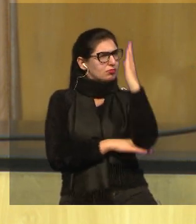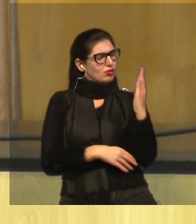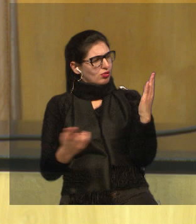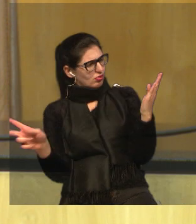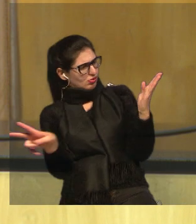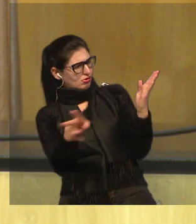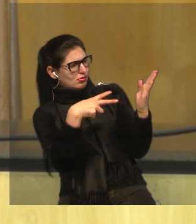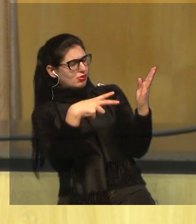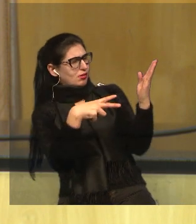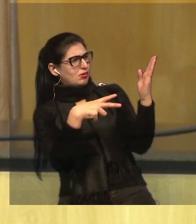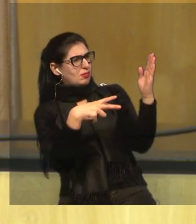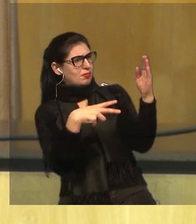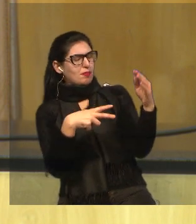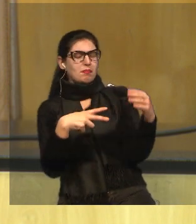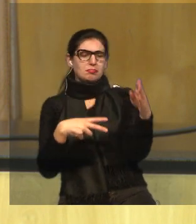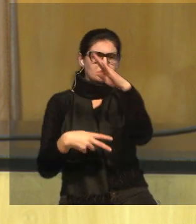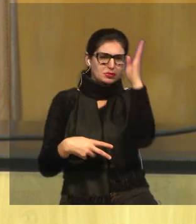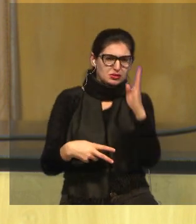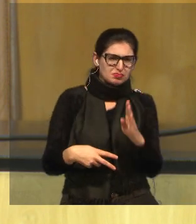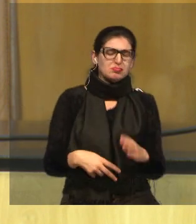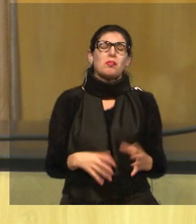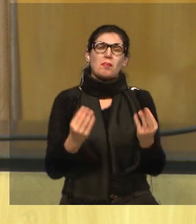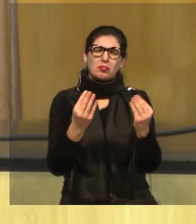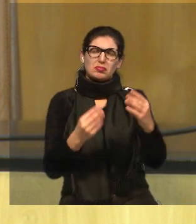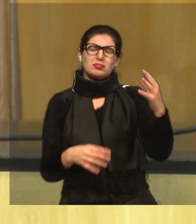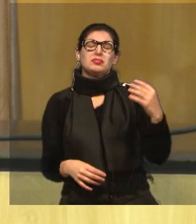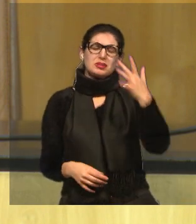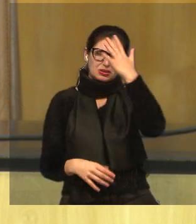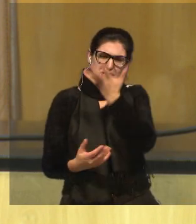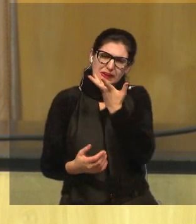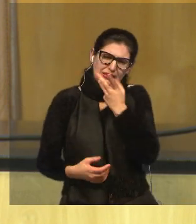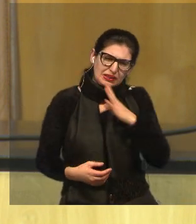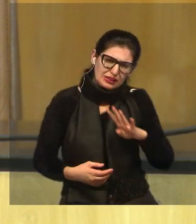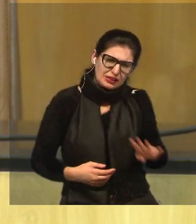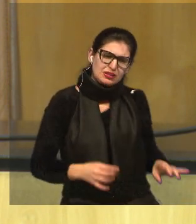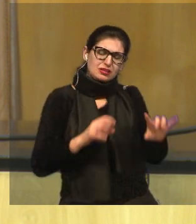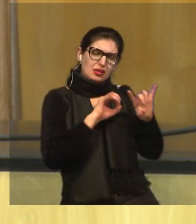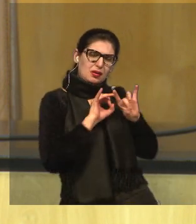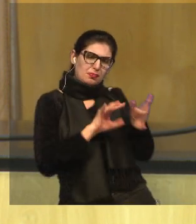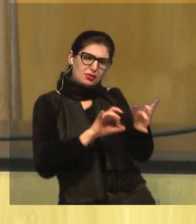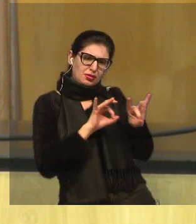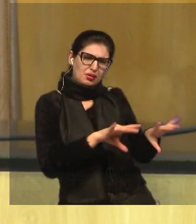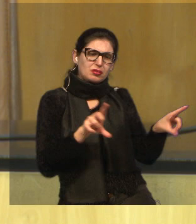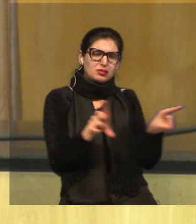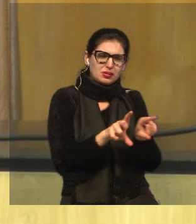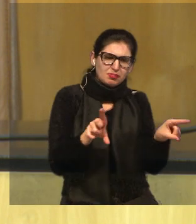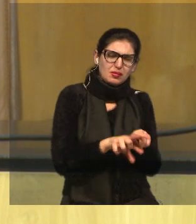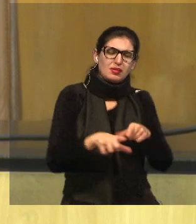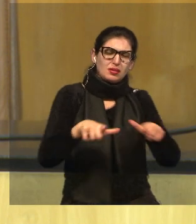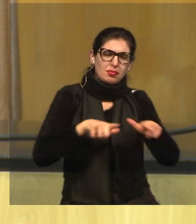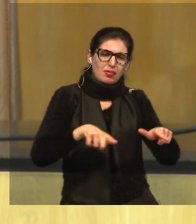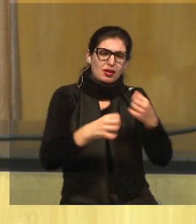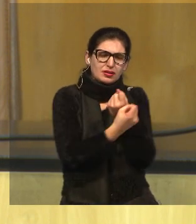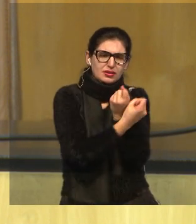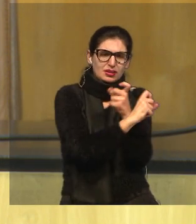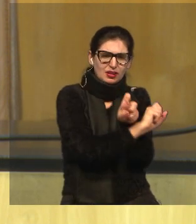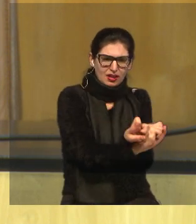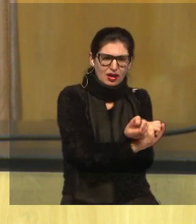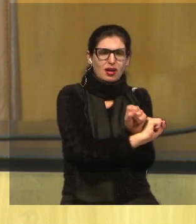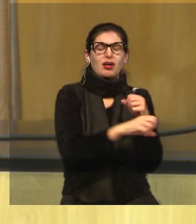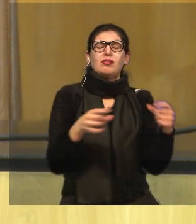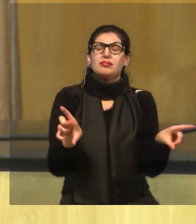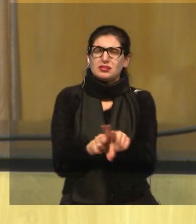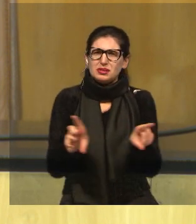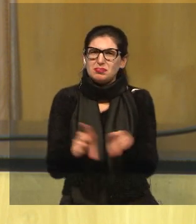estavam realmente no trabalho infantil, né? Muitas crianças estavam sendo abandonadas, muitas crianças estavam em situação de rua, muitas crianças estavam